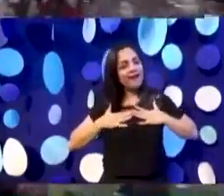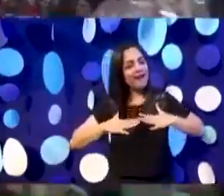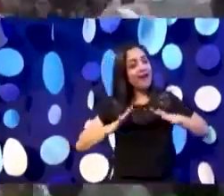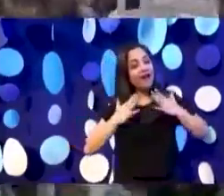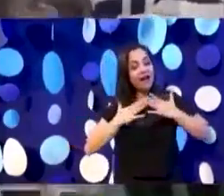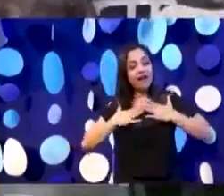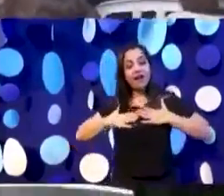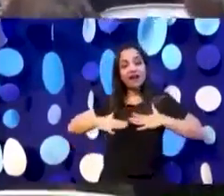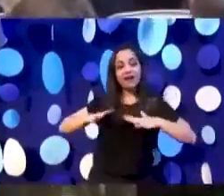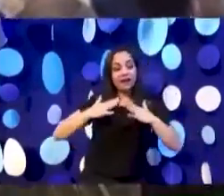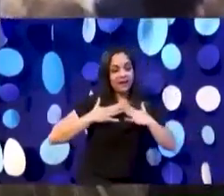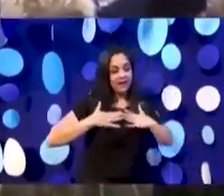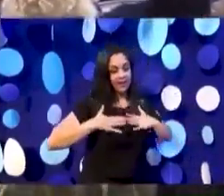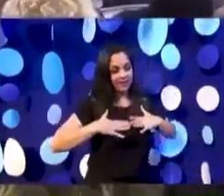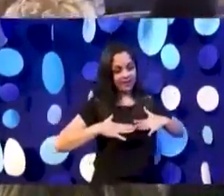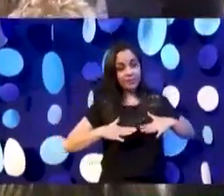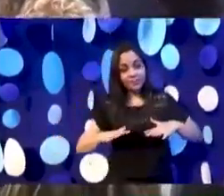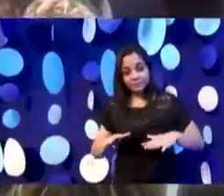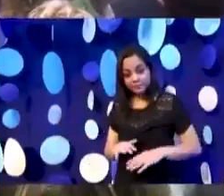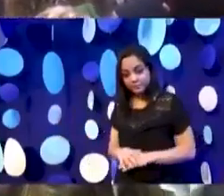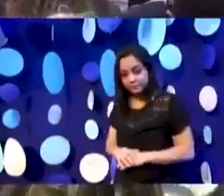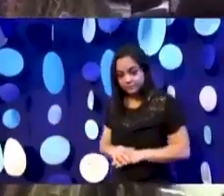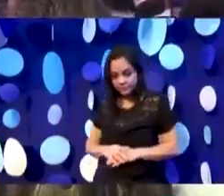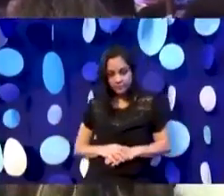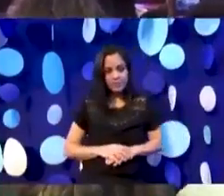só eu sei do céu amanhã.